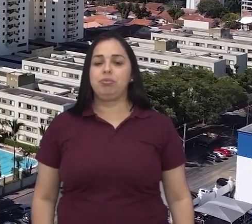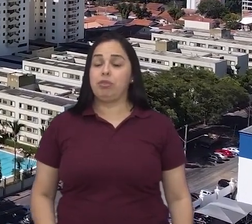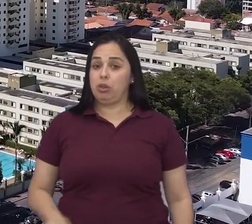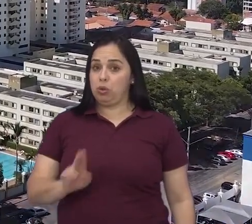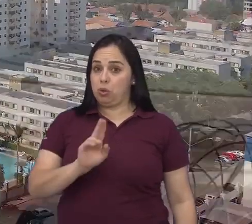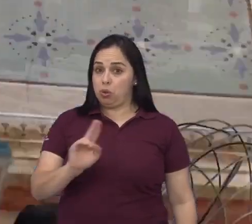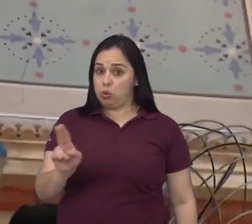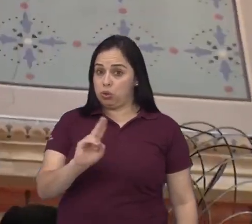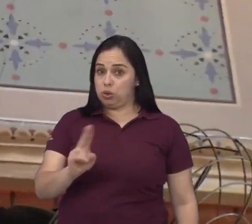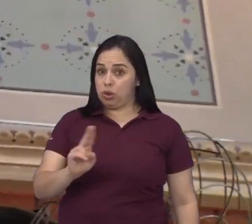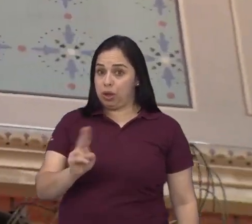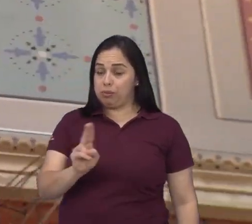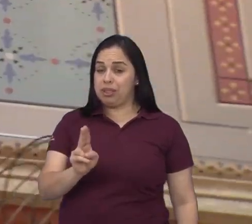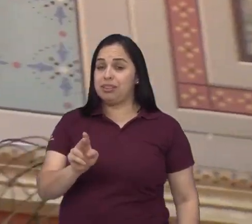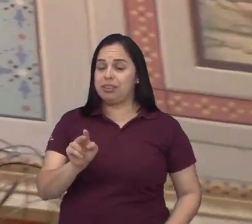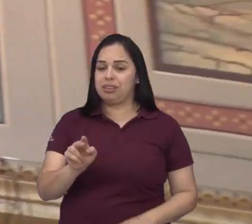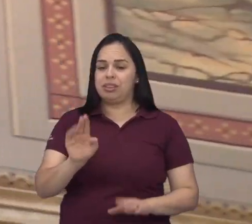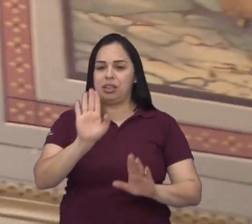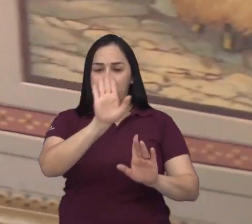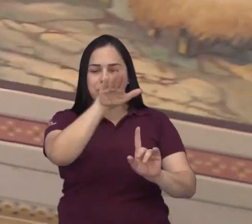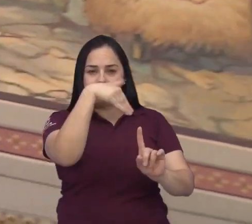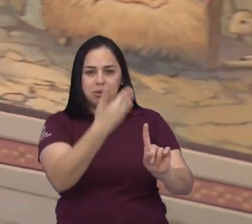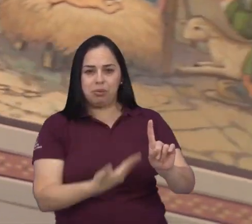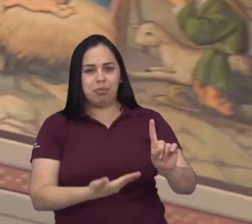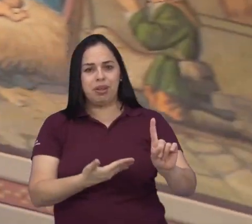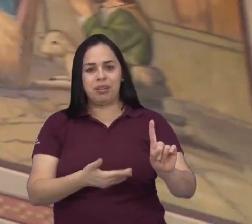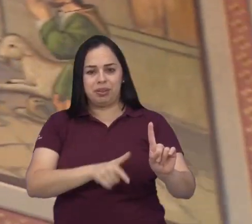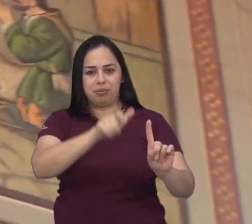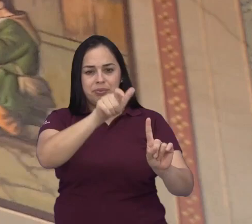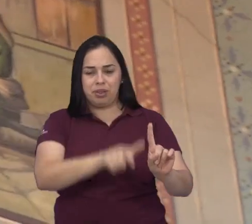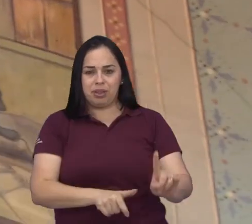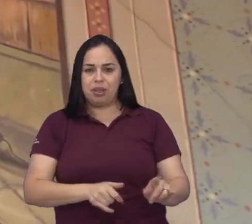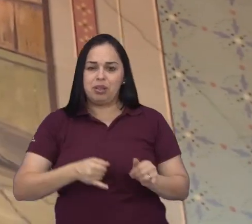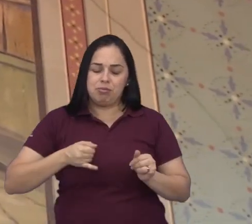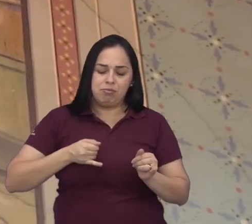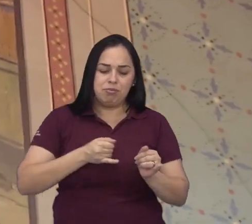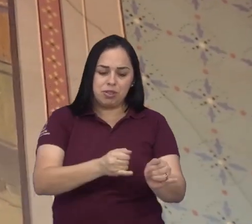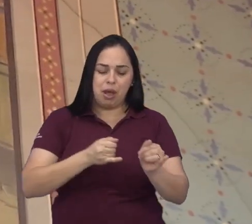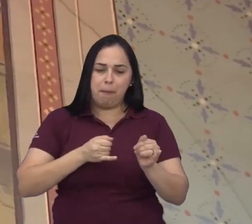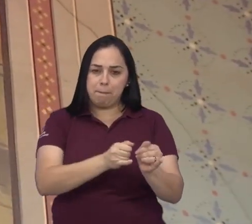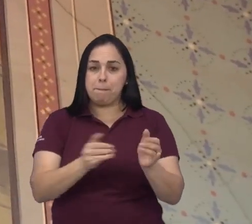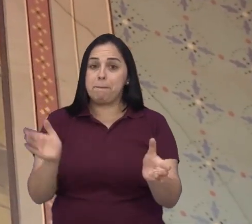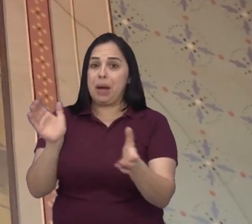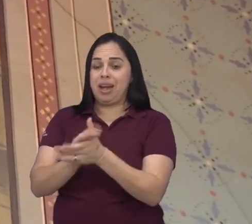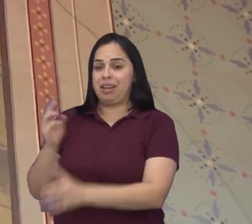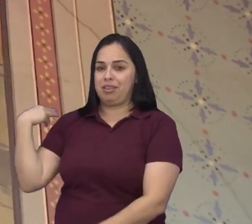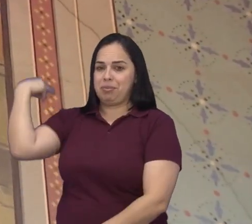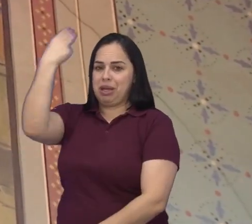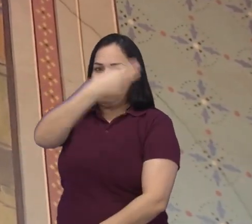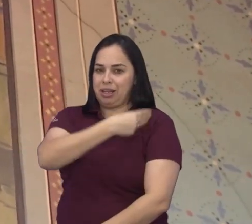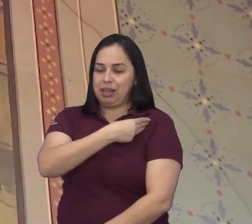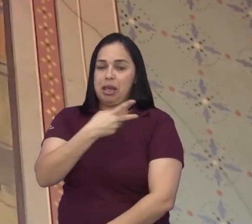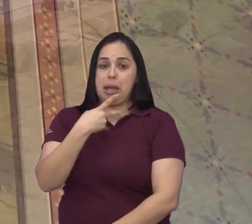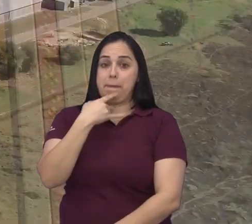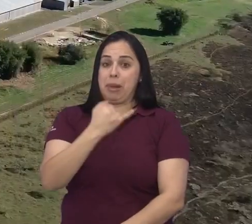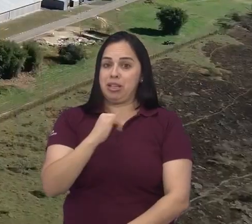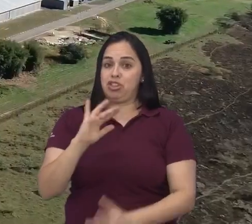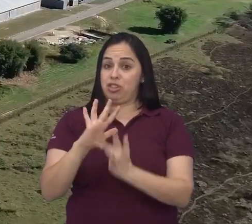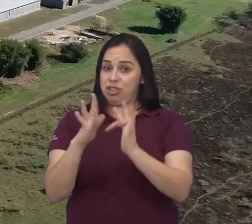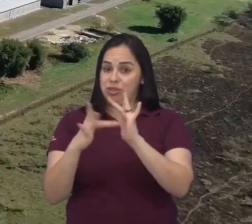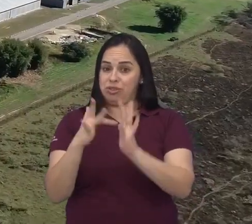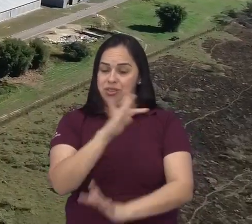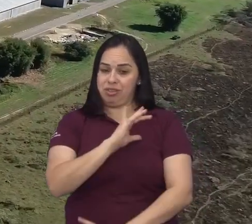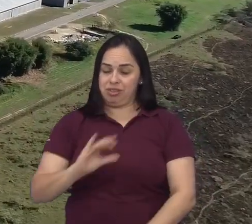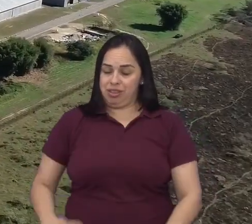O nome da cidade de São José dos Campos homenageia o santo carpinteiro, marido de Maria, pai de Jesus Cristo.